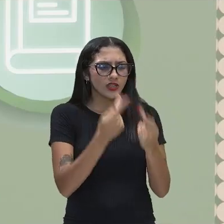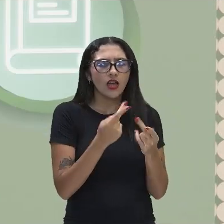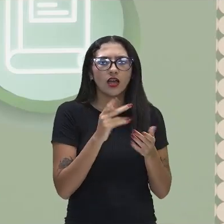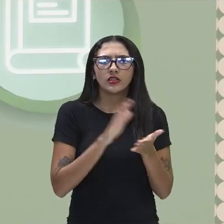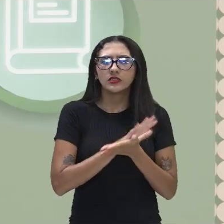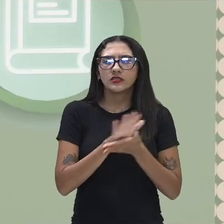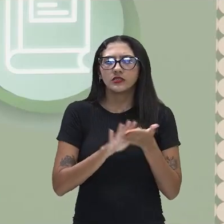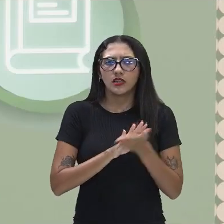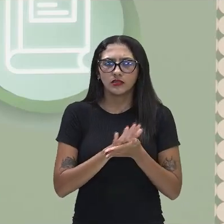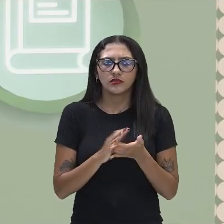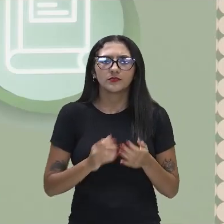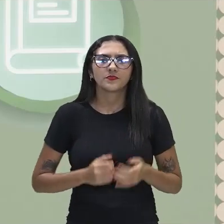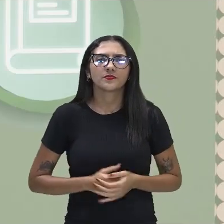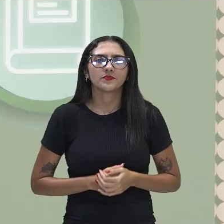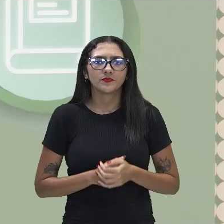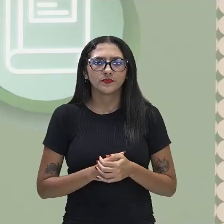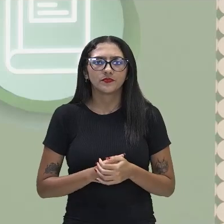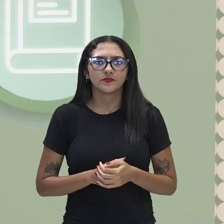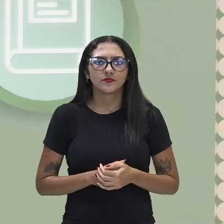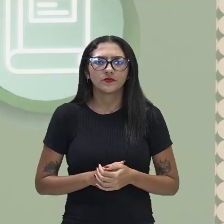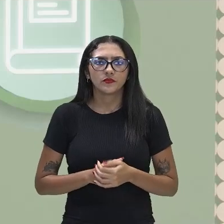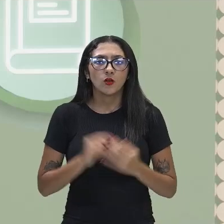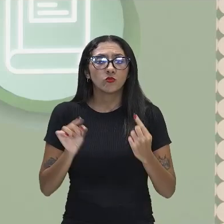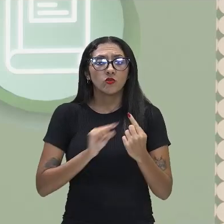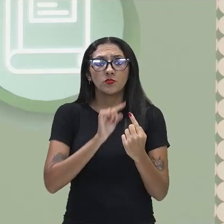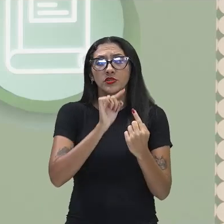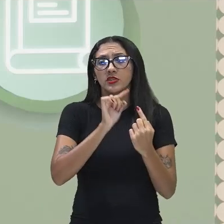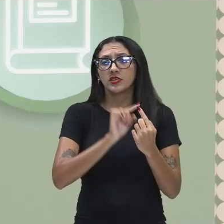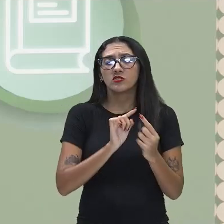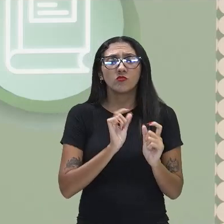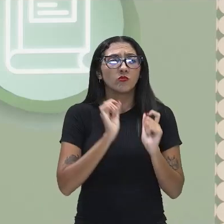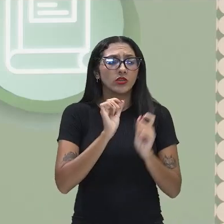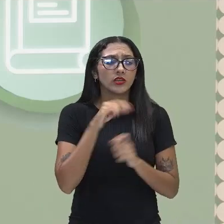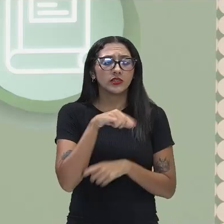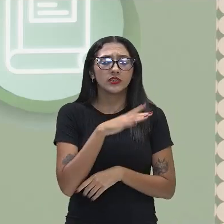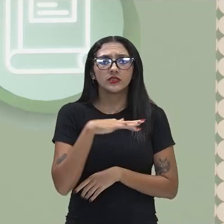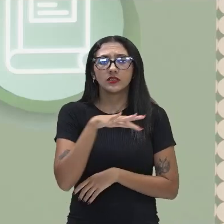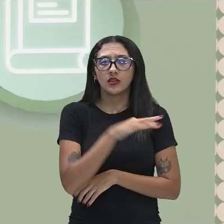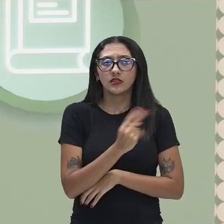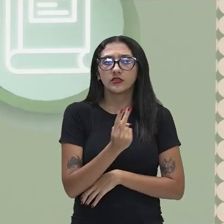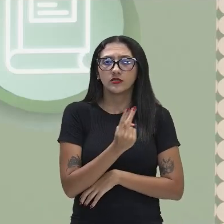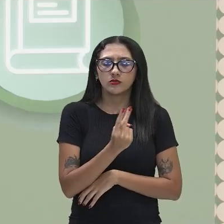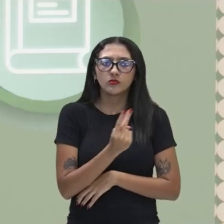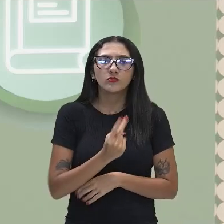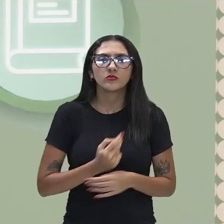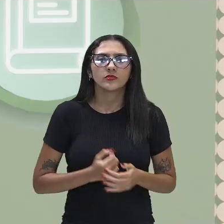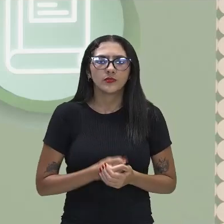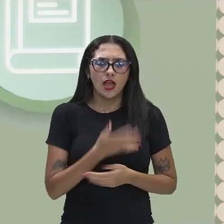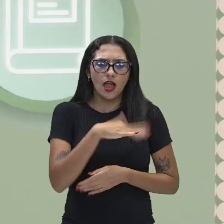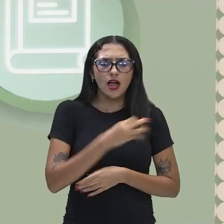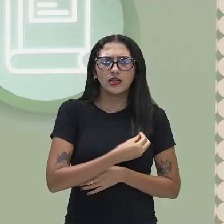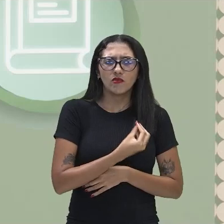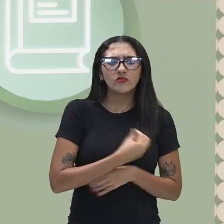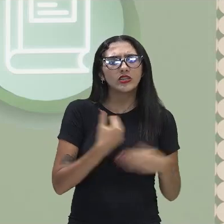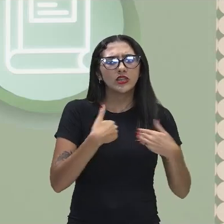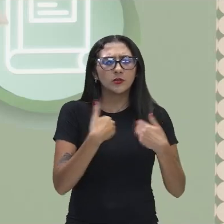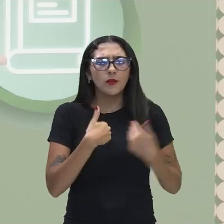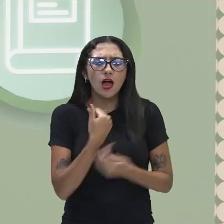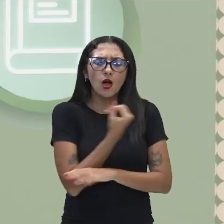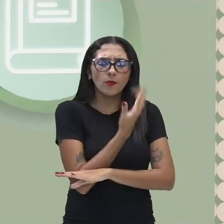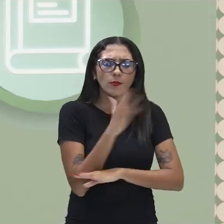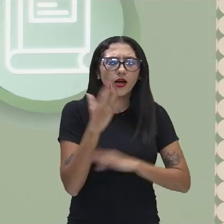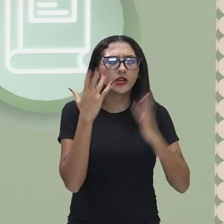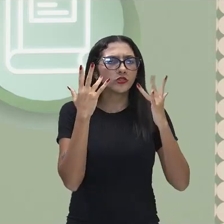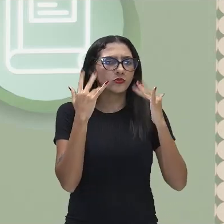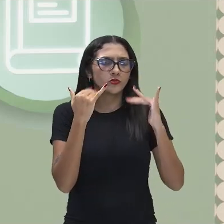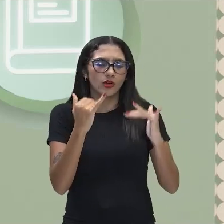E aí nós temos aí o objetivo de manter a biodiversidade e os ecossistemas intactos. E aí nós temos,